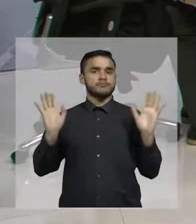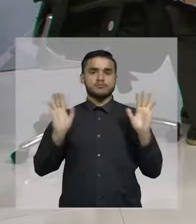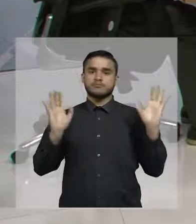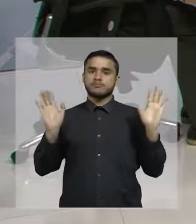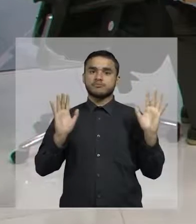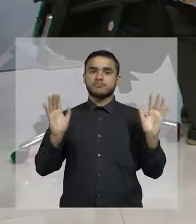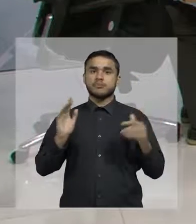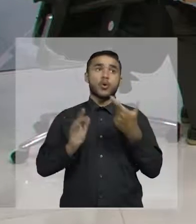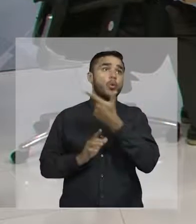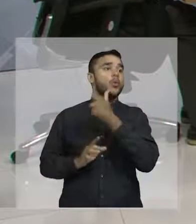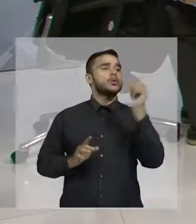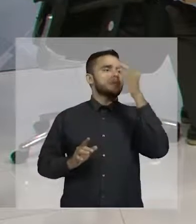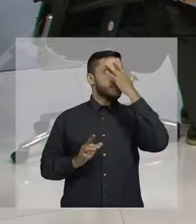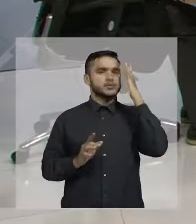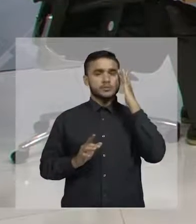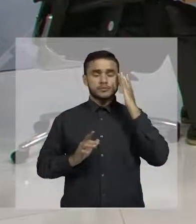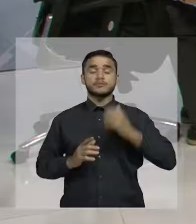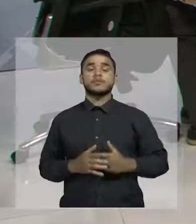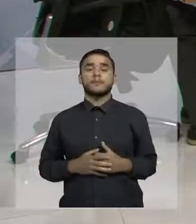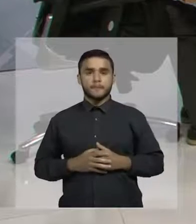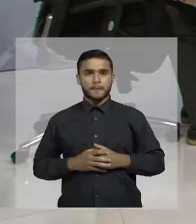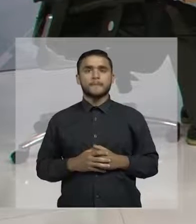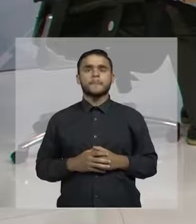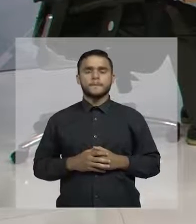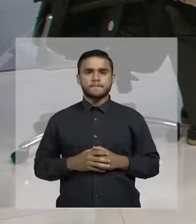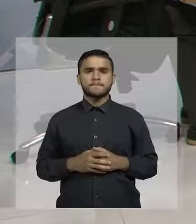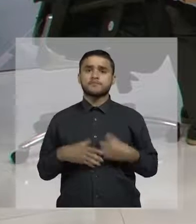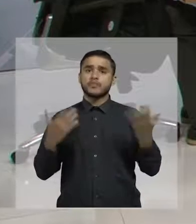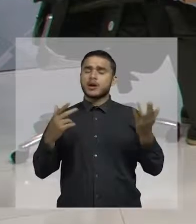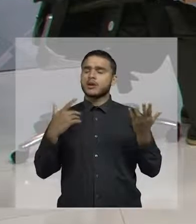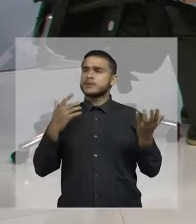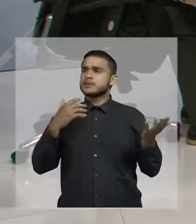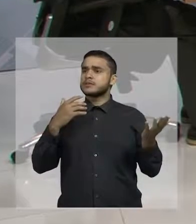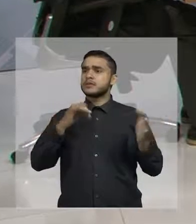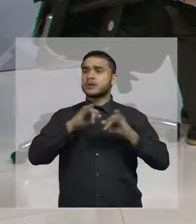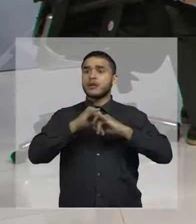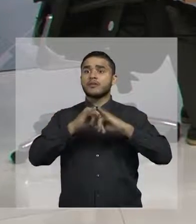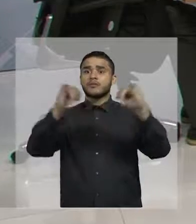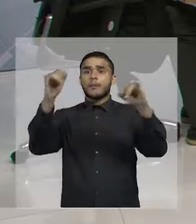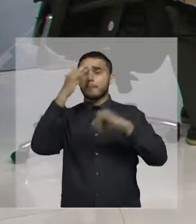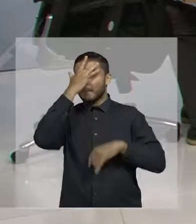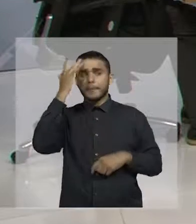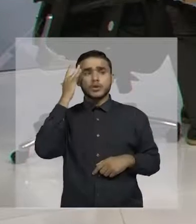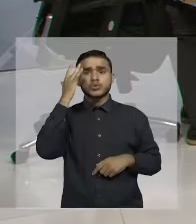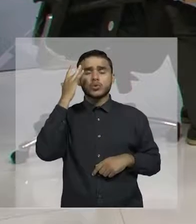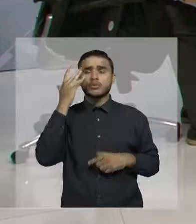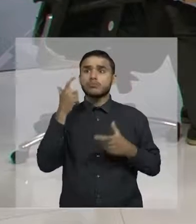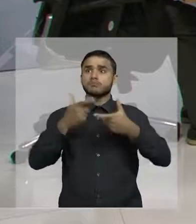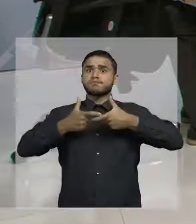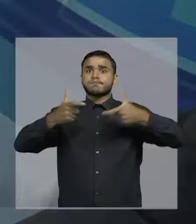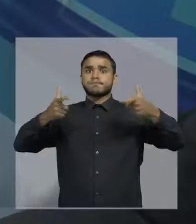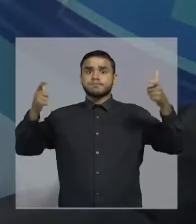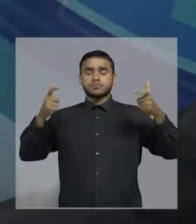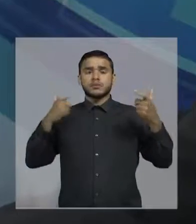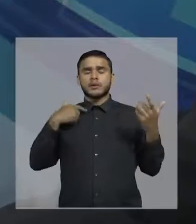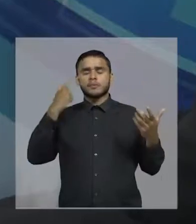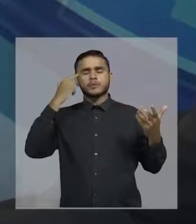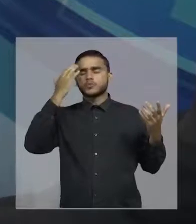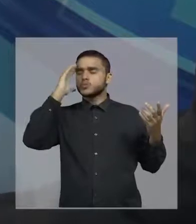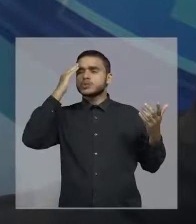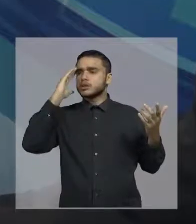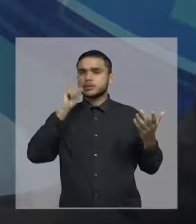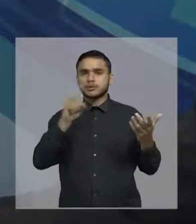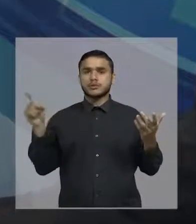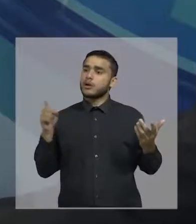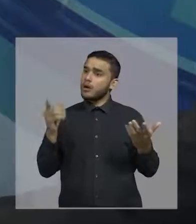bolha não tem nada a ver com ele. E fica difícil desconstruir isso para as massas. Dizia assim, olha, vocês